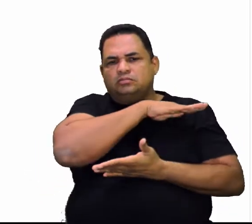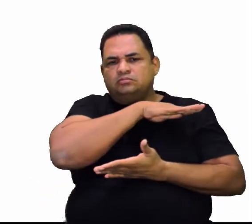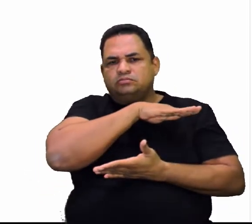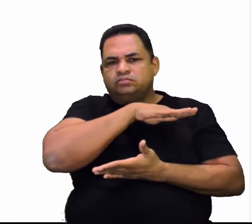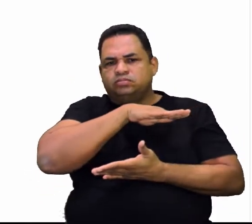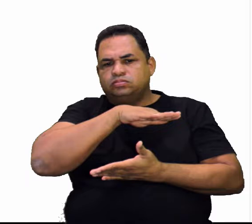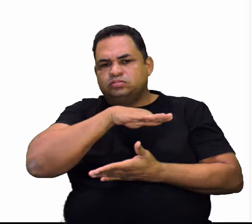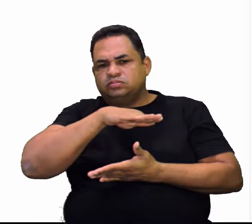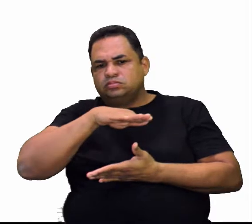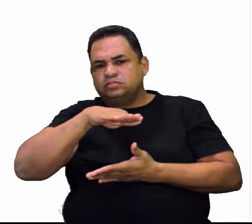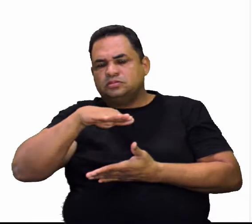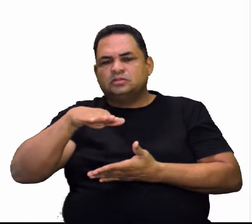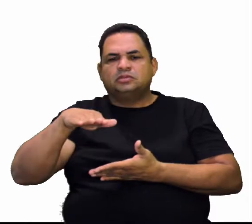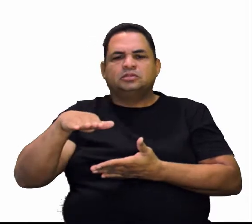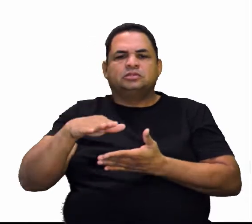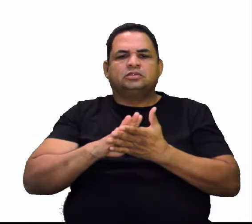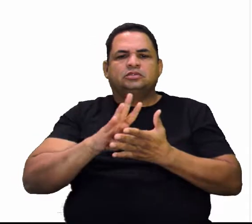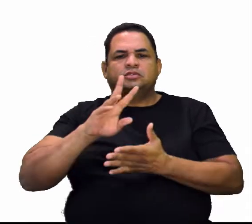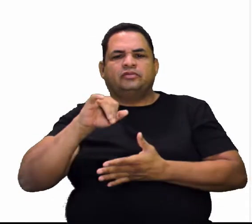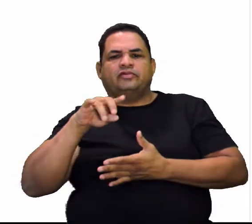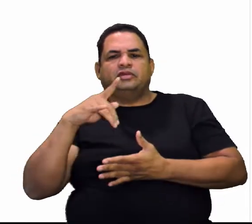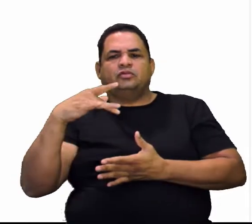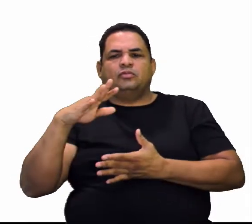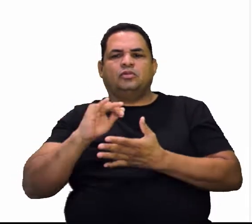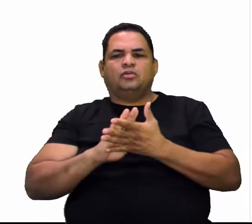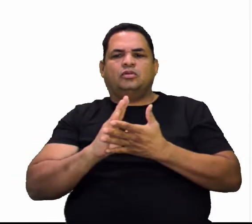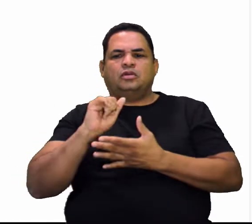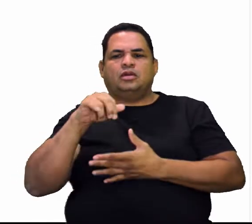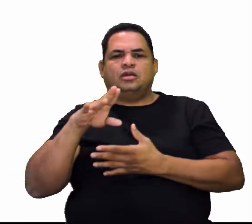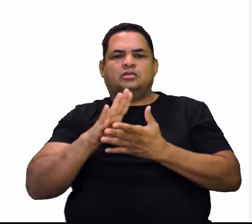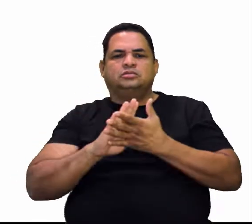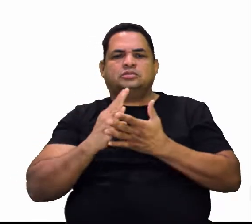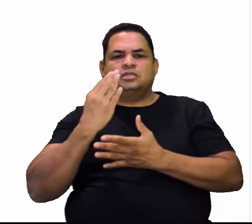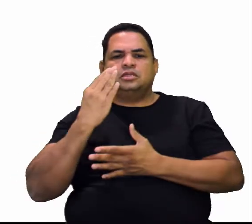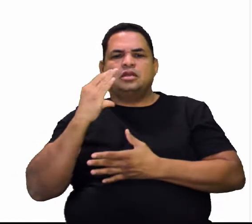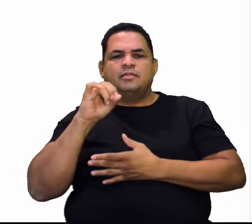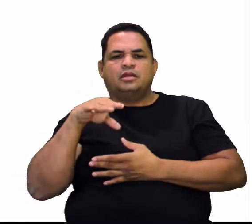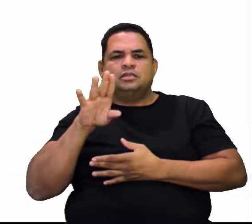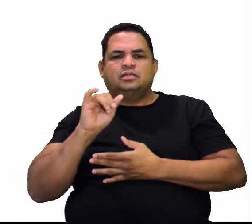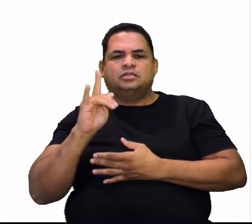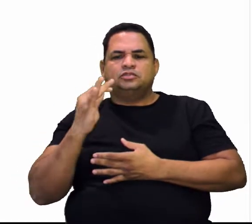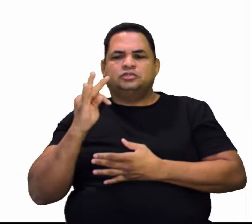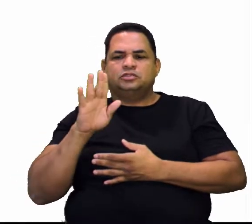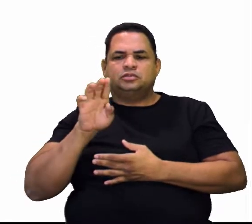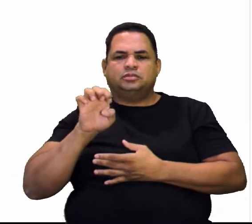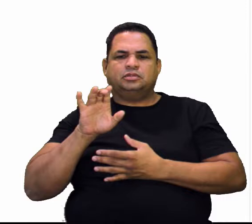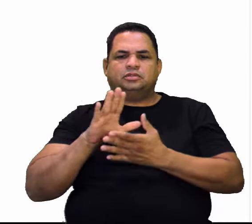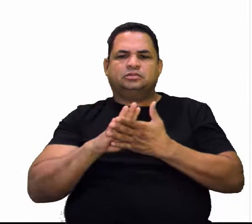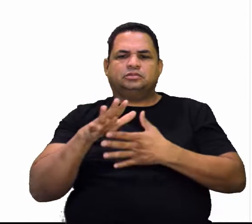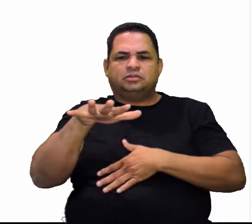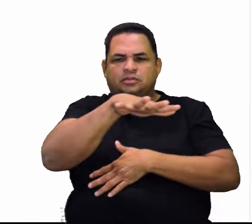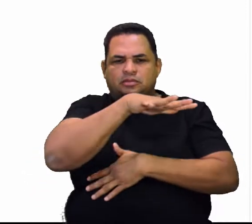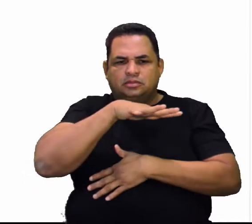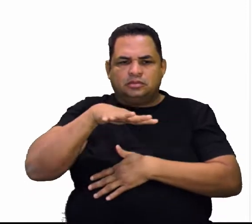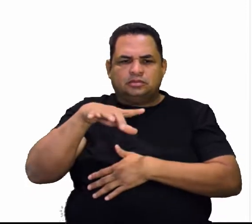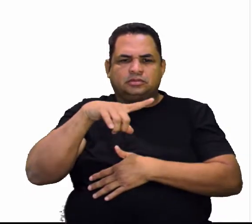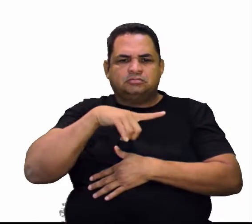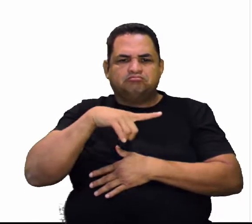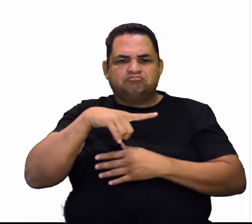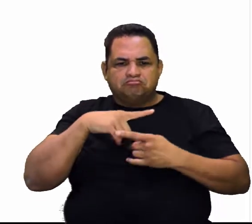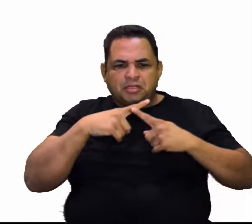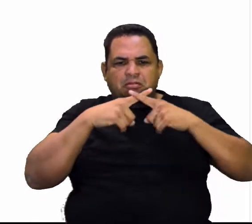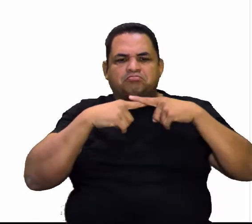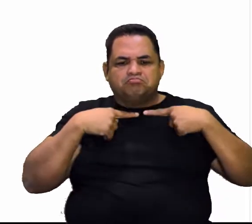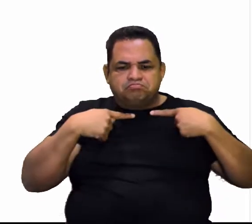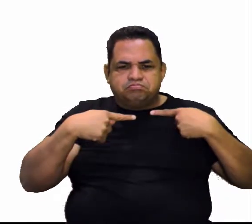Arno, da Campânia e do Tibre. E por isso a região sempre foi disputada por